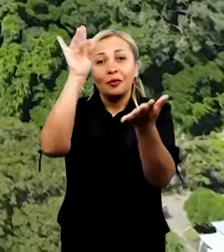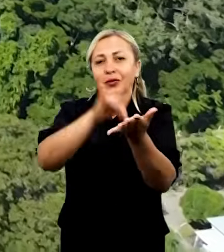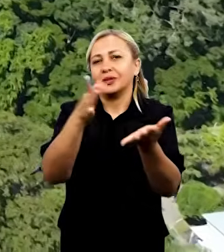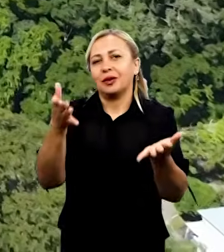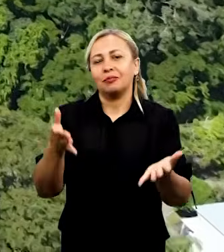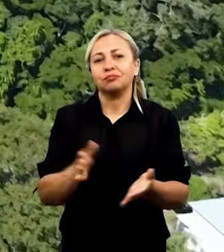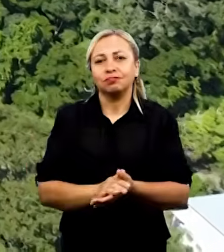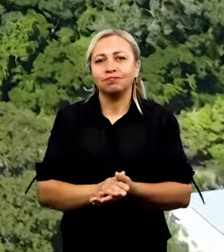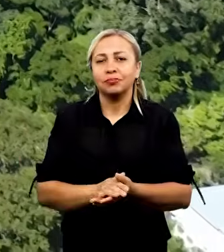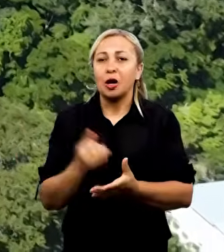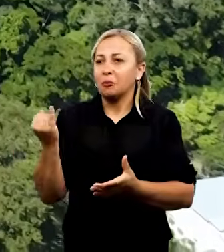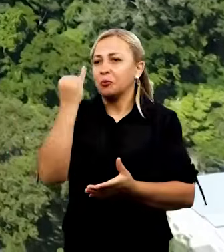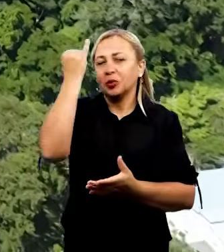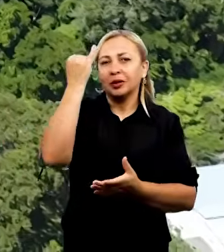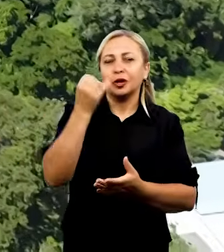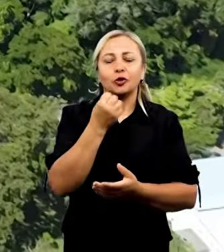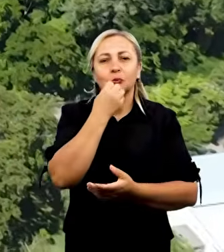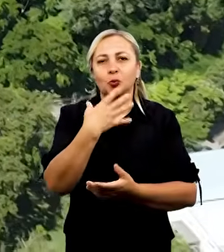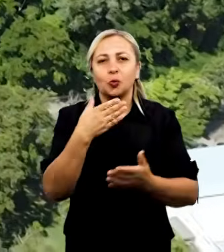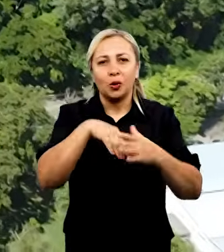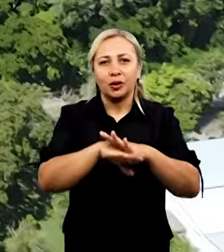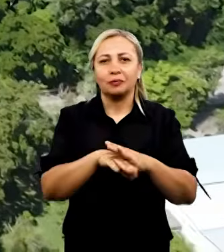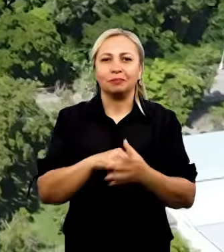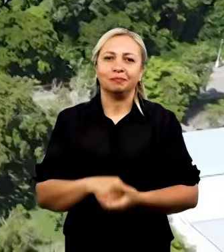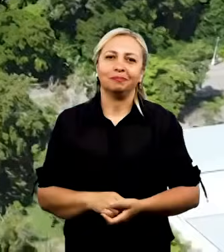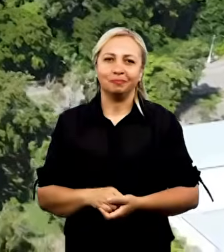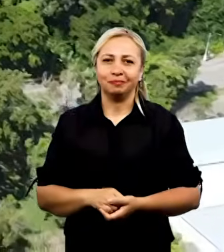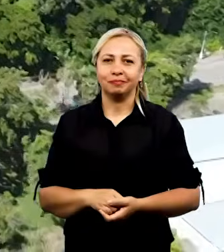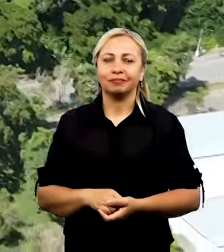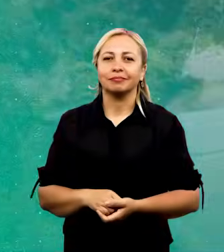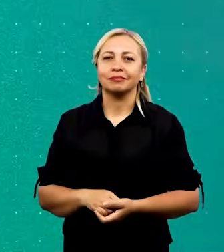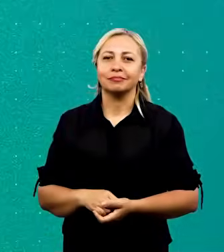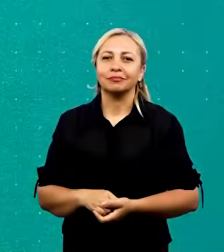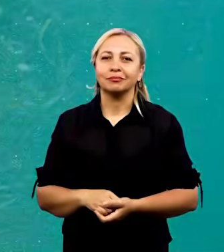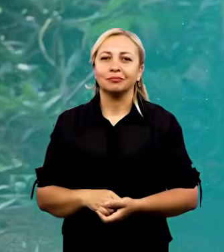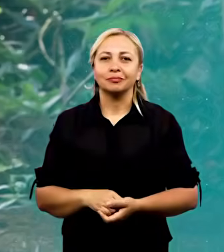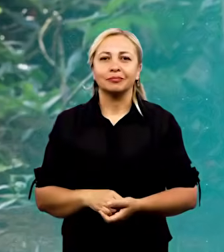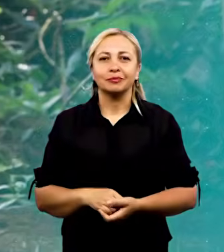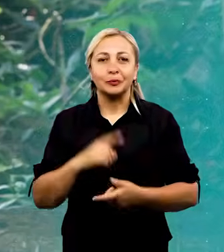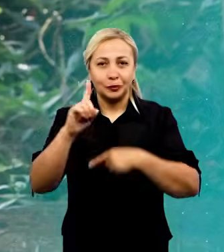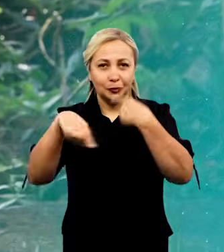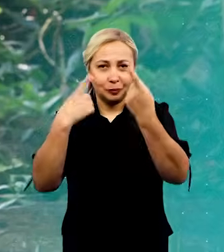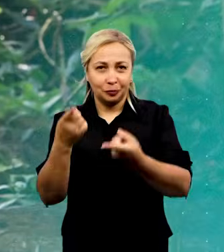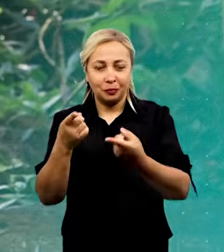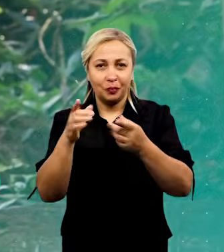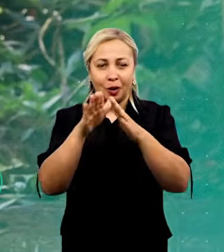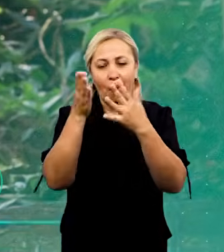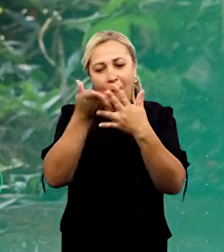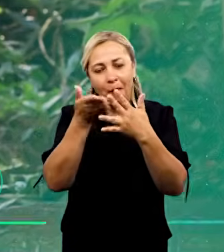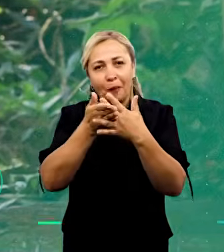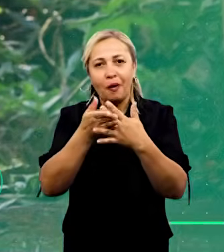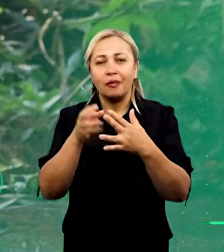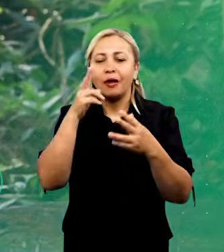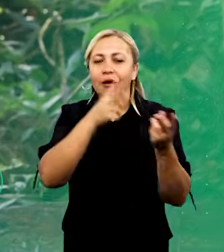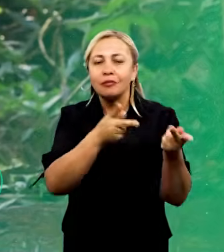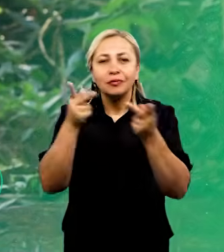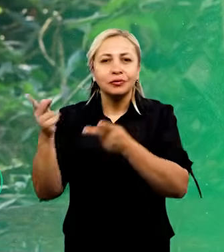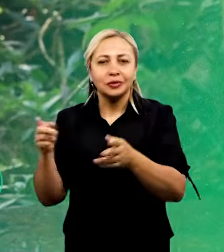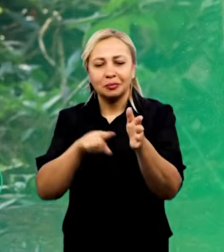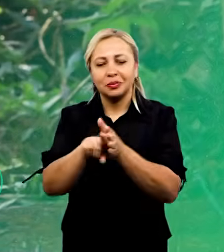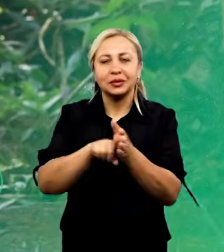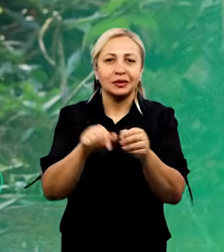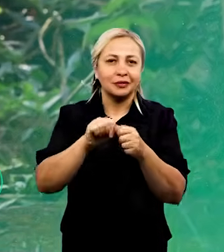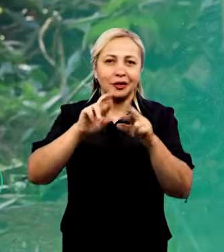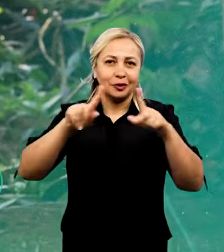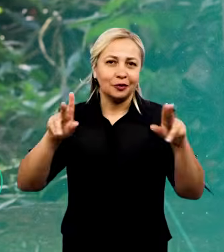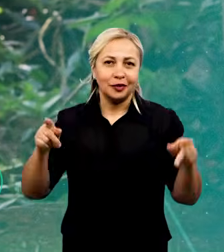exclusividade impressionante. No próximo bloco, a gente segue revisitando